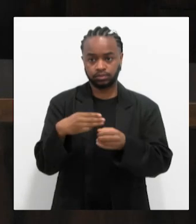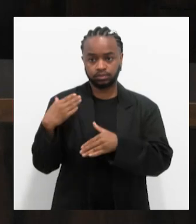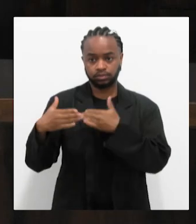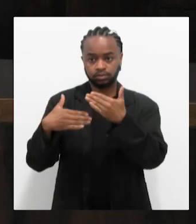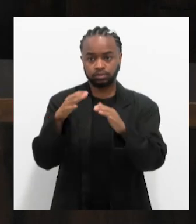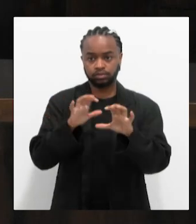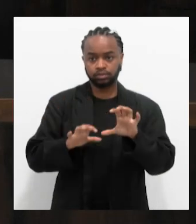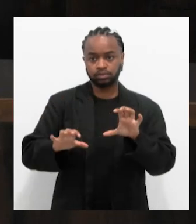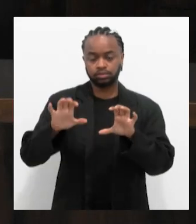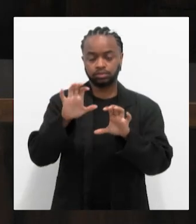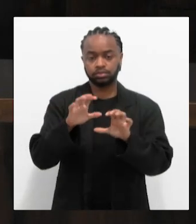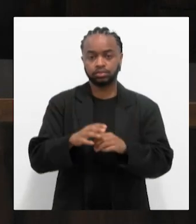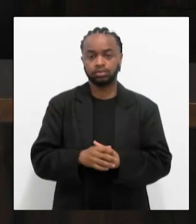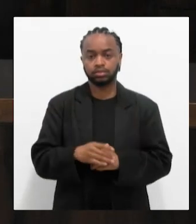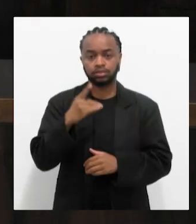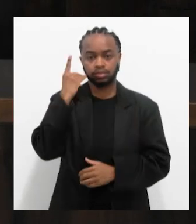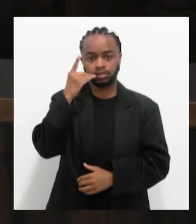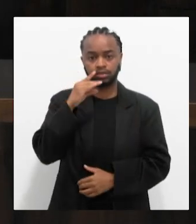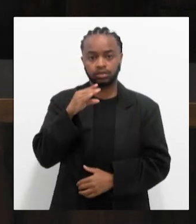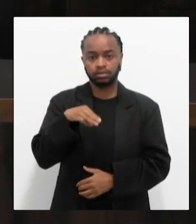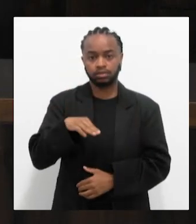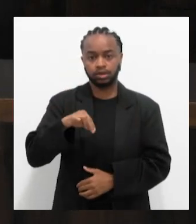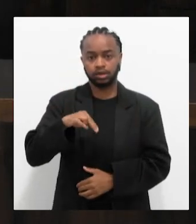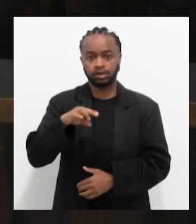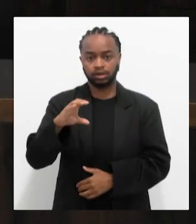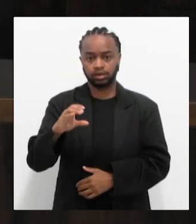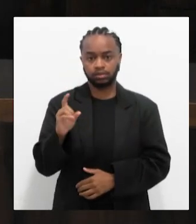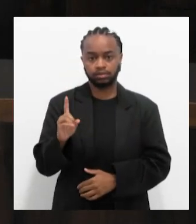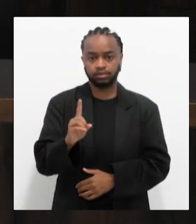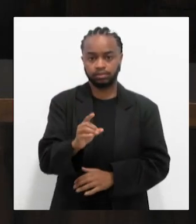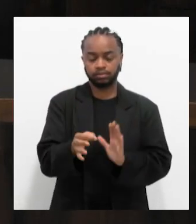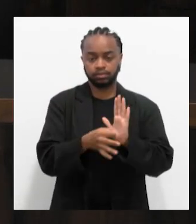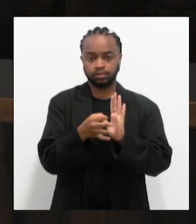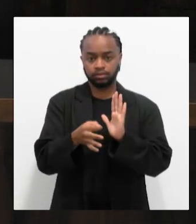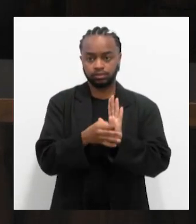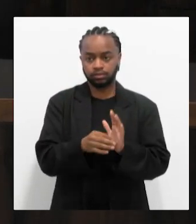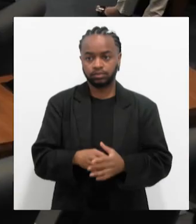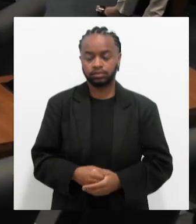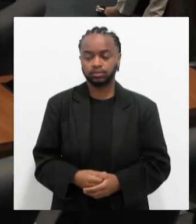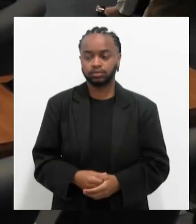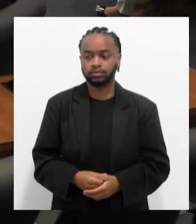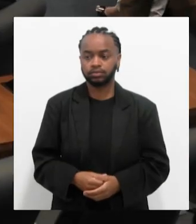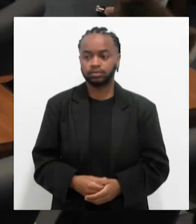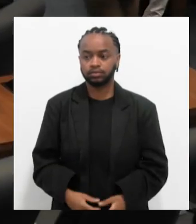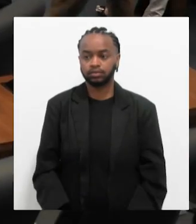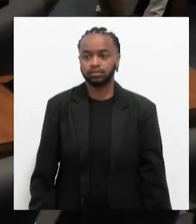Desenvolvimento Regional. Deputado Carlos Mick para emitir.